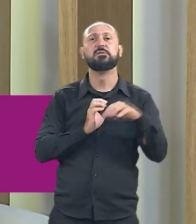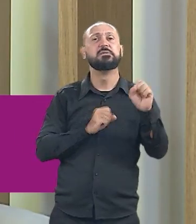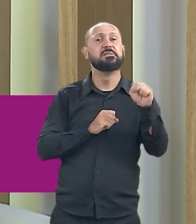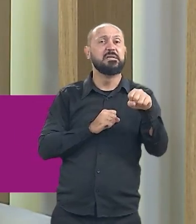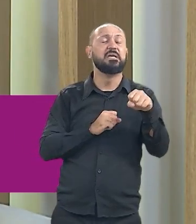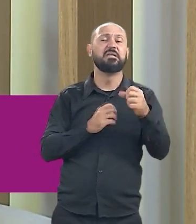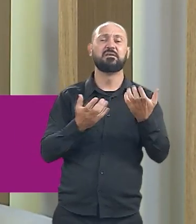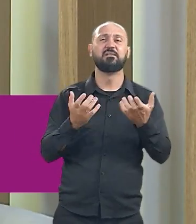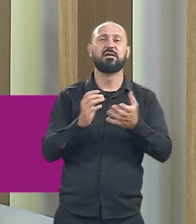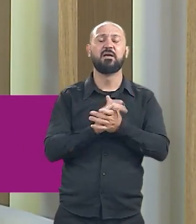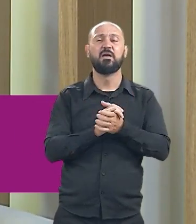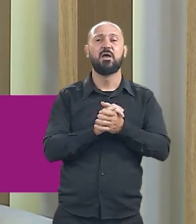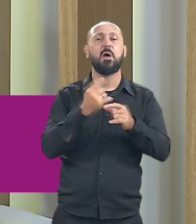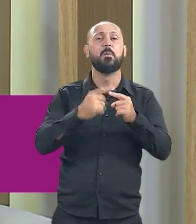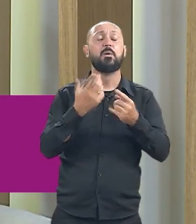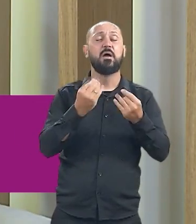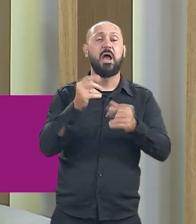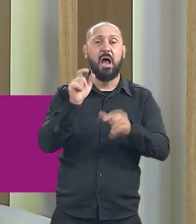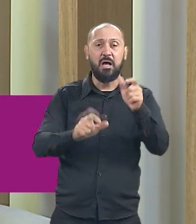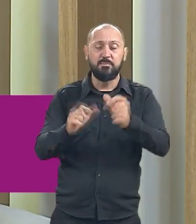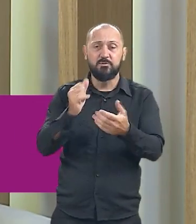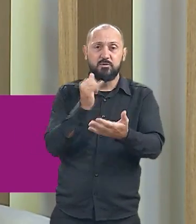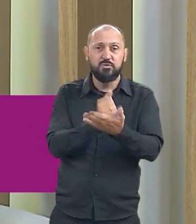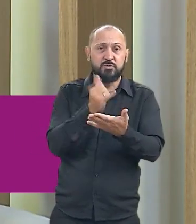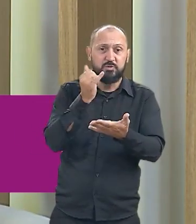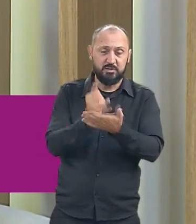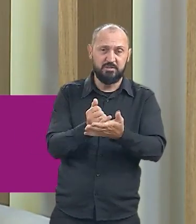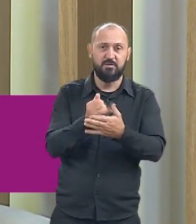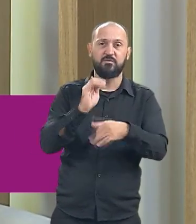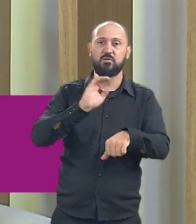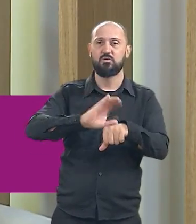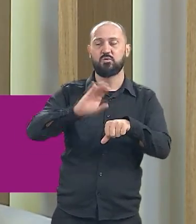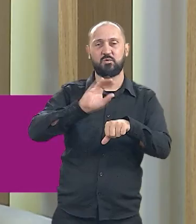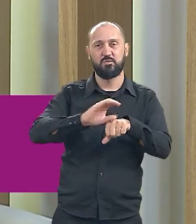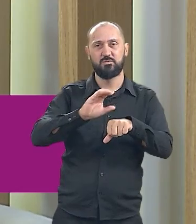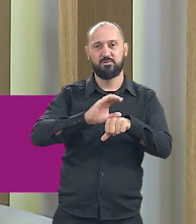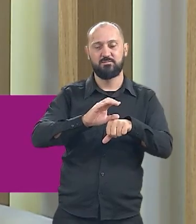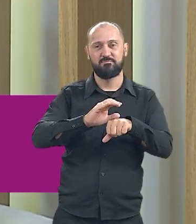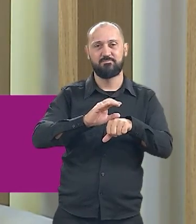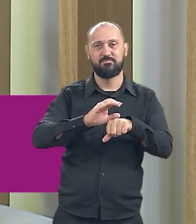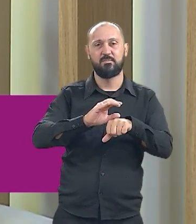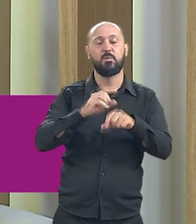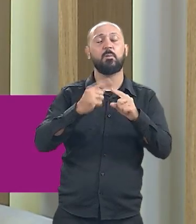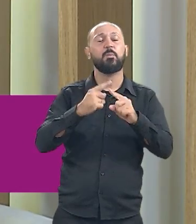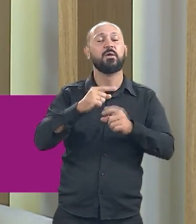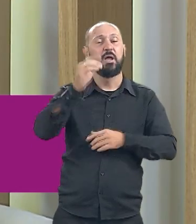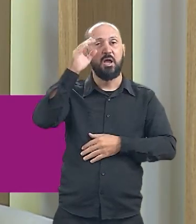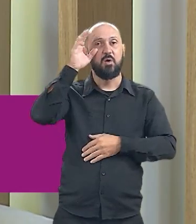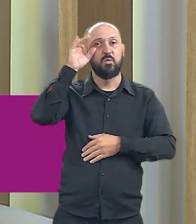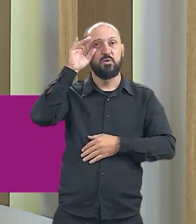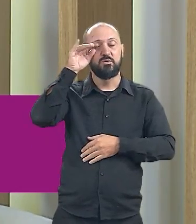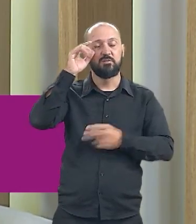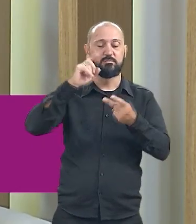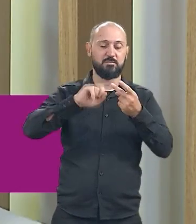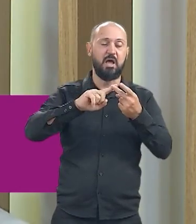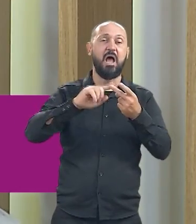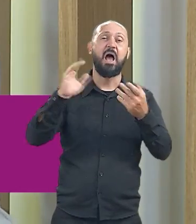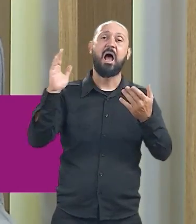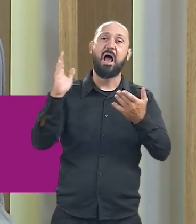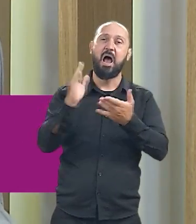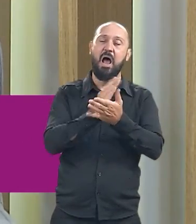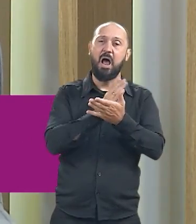se inscrevem no curso por curiosidade, outras até durante o